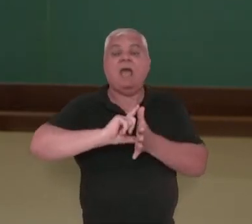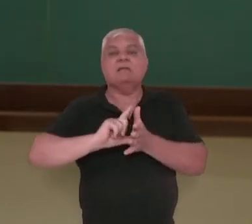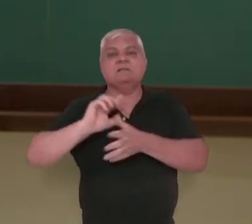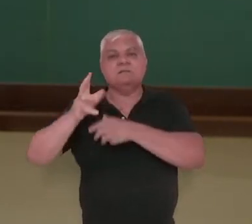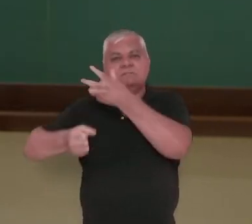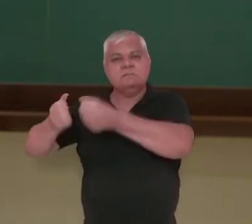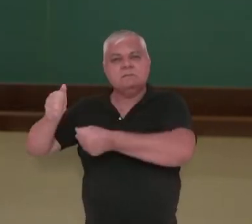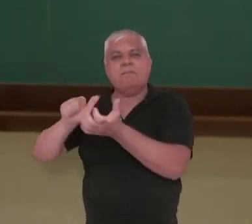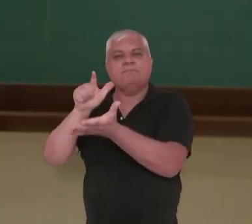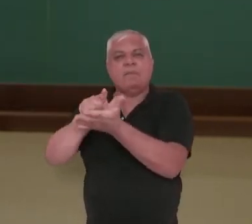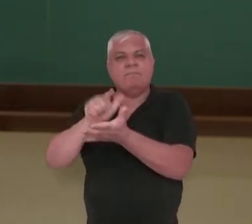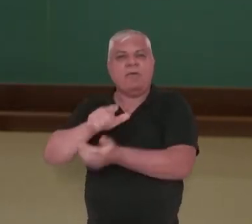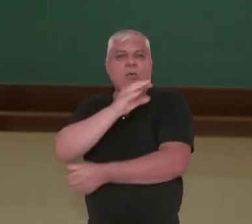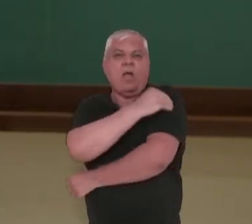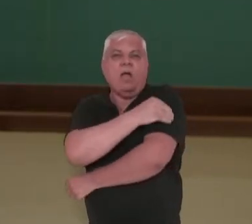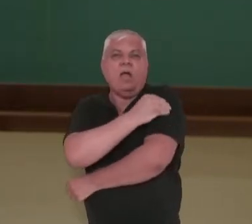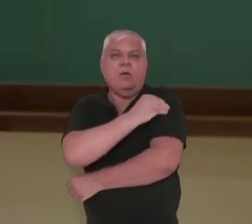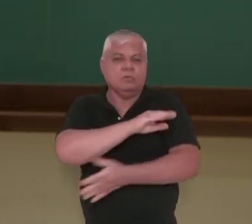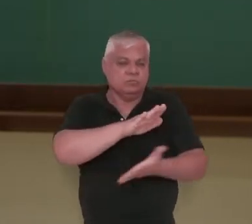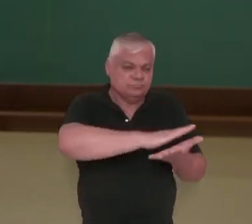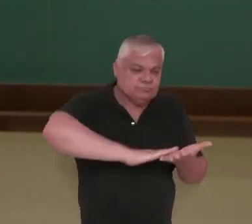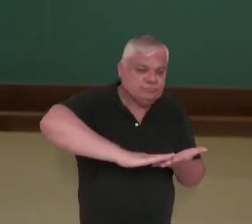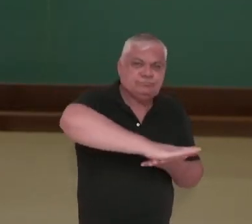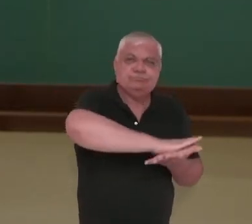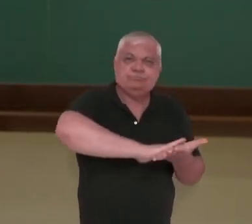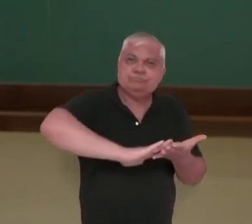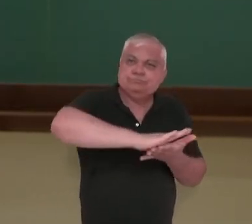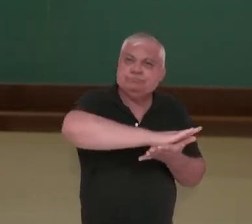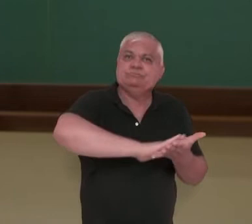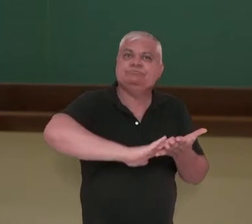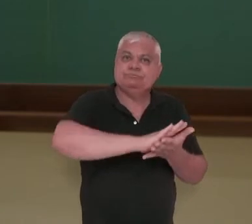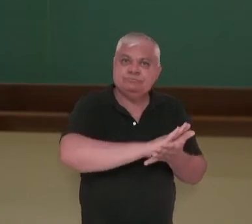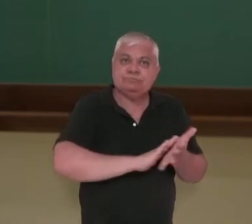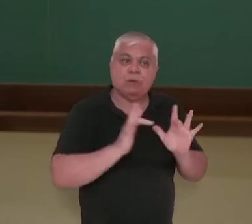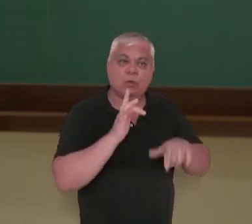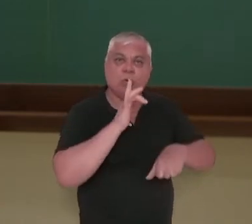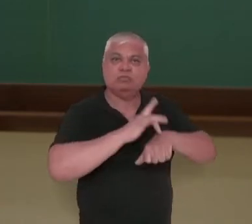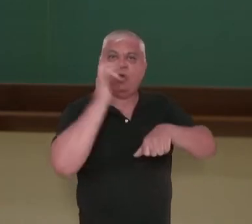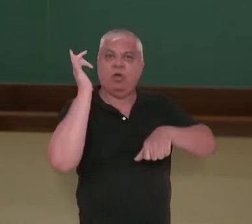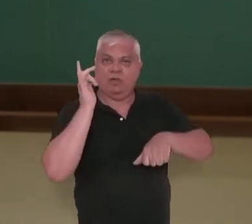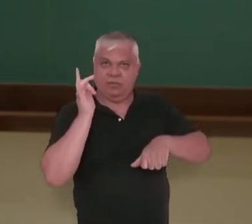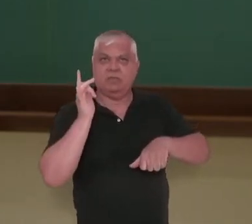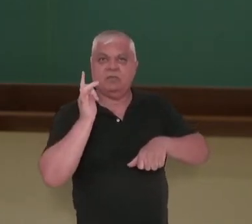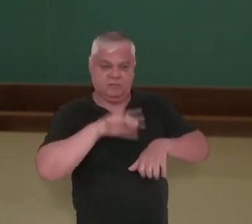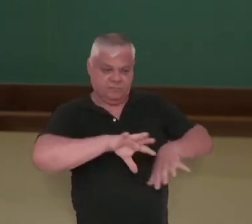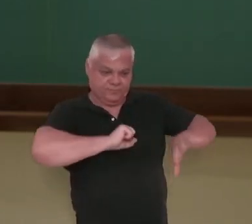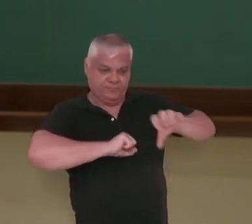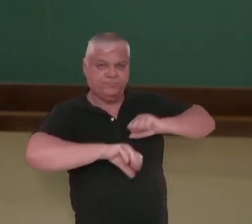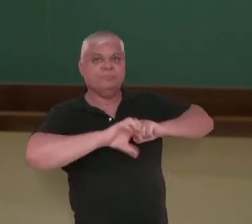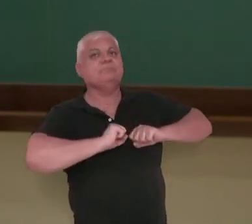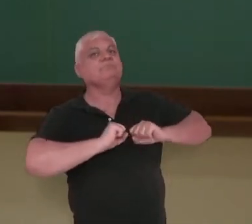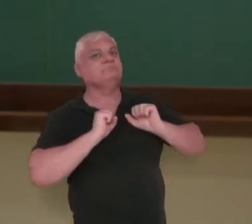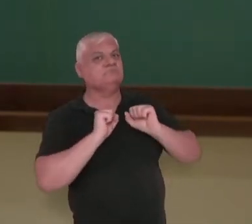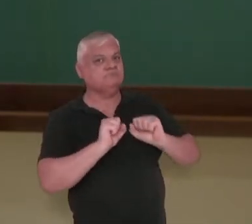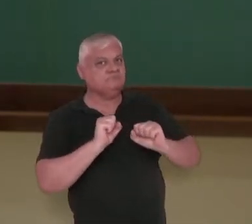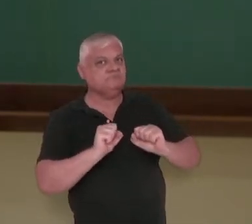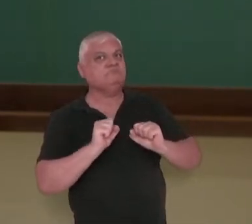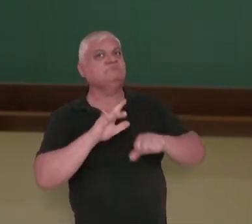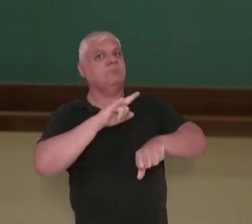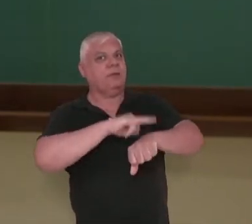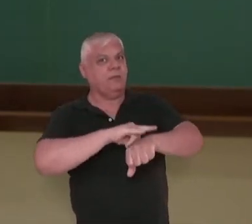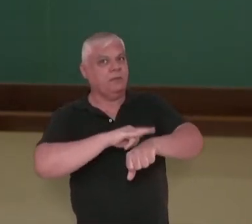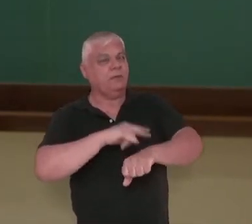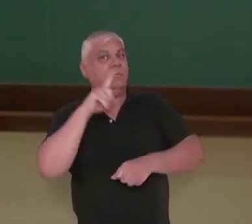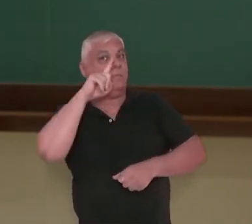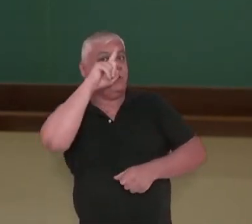de preferência até com álcool, se for necessário ter o contato ali com aquele vaso, né? É importante evitar ali o contato, porque ali